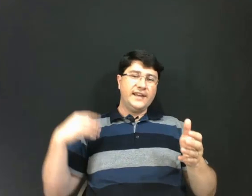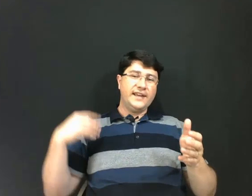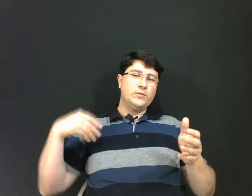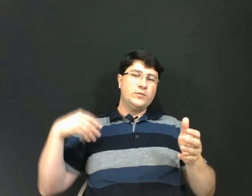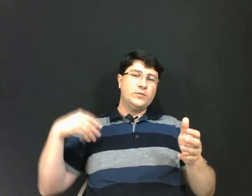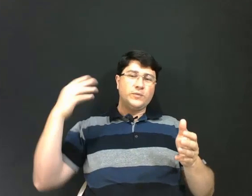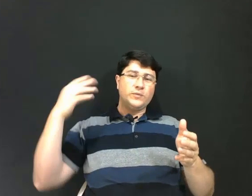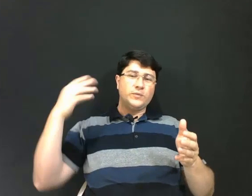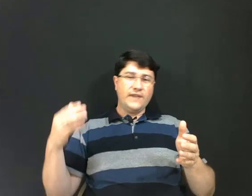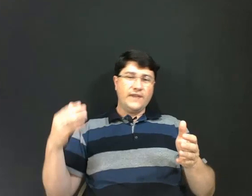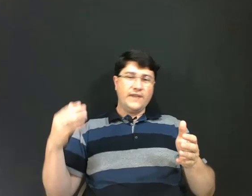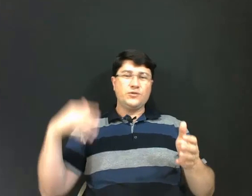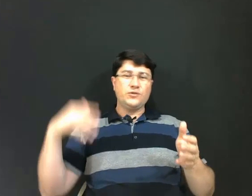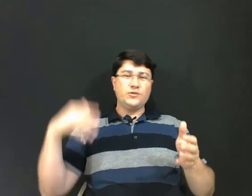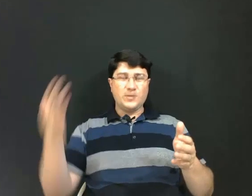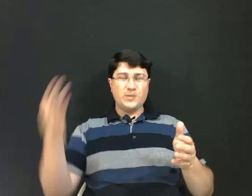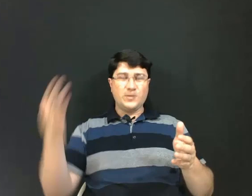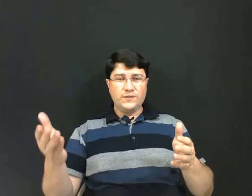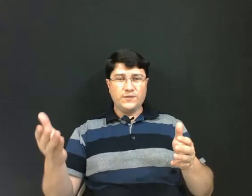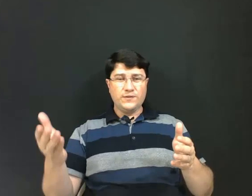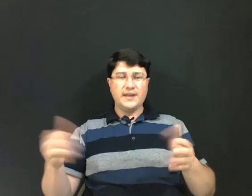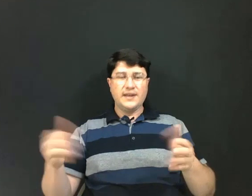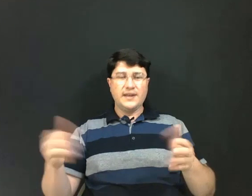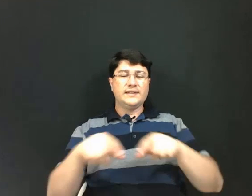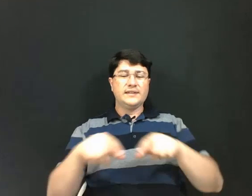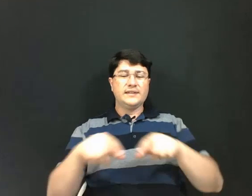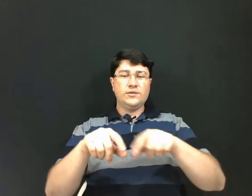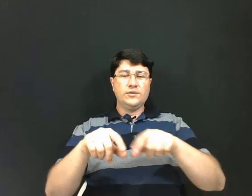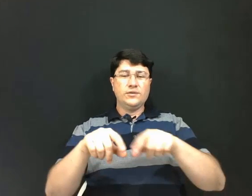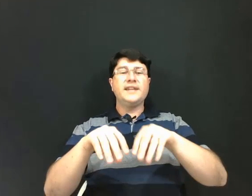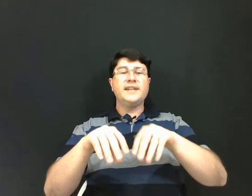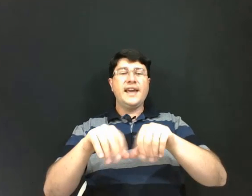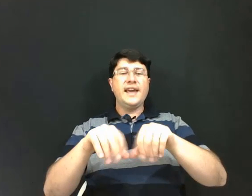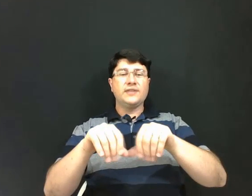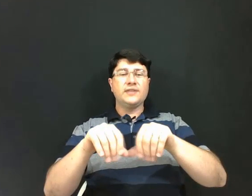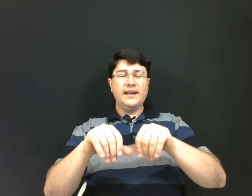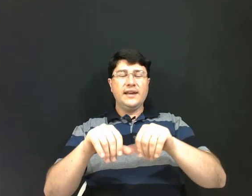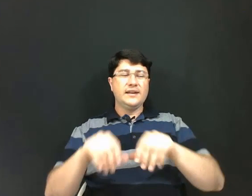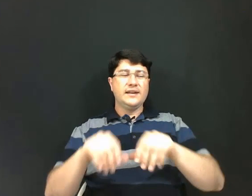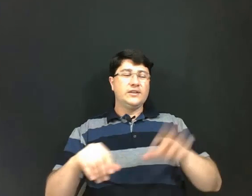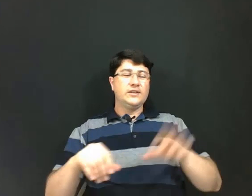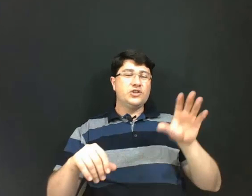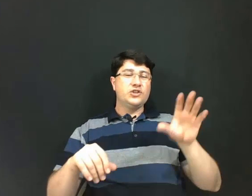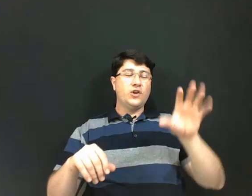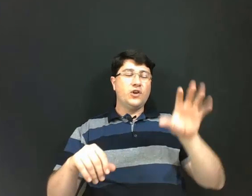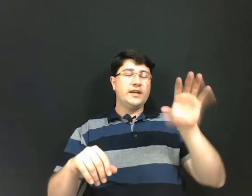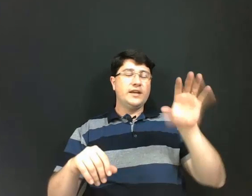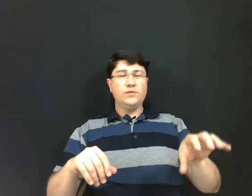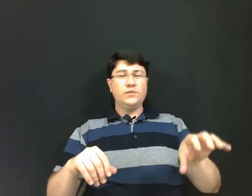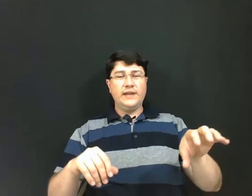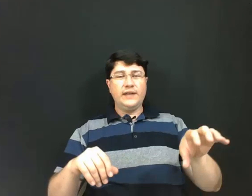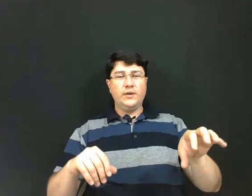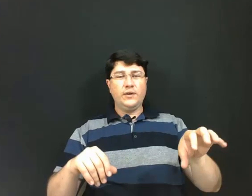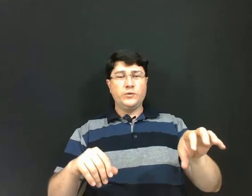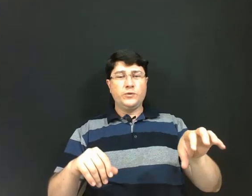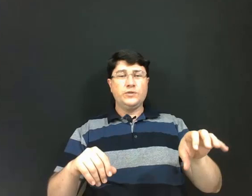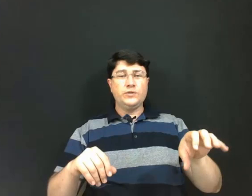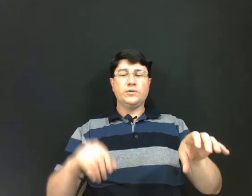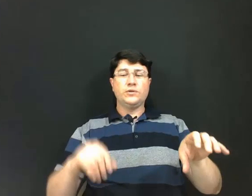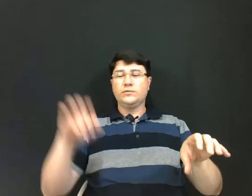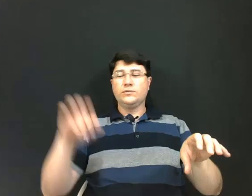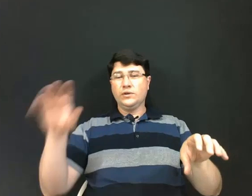escola técnica, depois mudou para a Cefet, hoje chama IPSC. Então, o terreno, né? Então, a gente coloca aqui, num lado